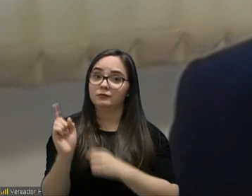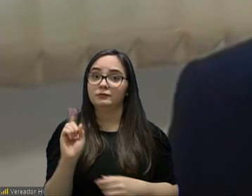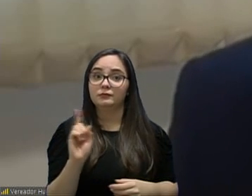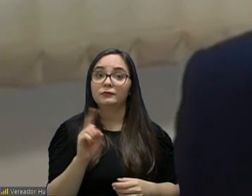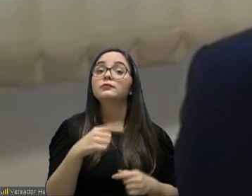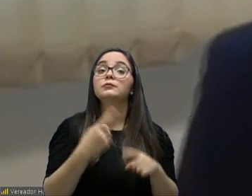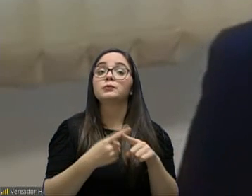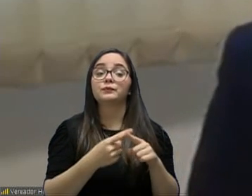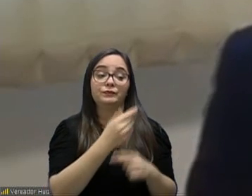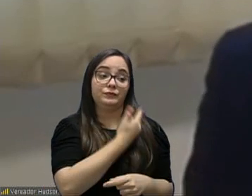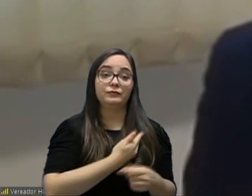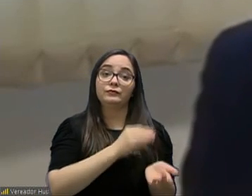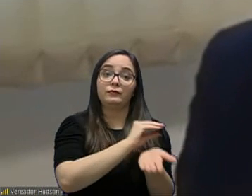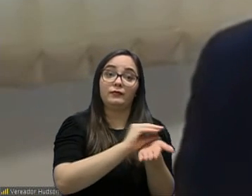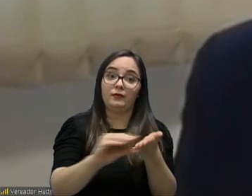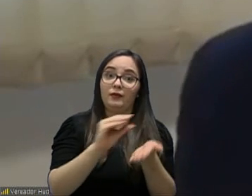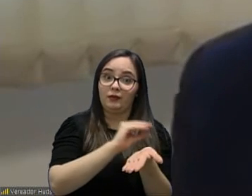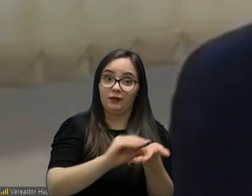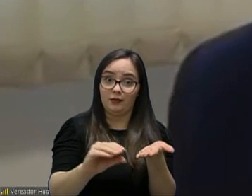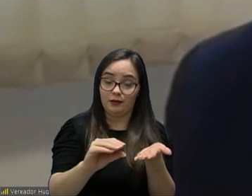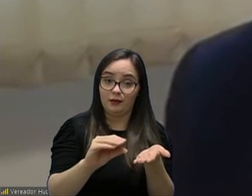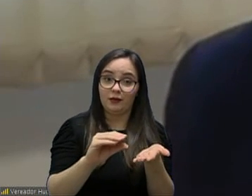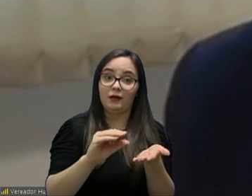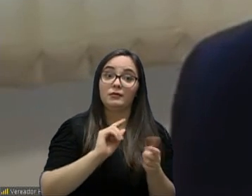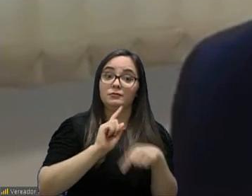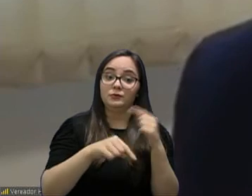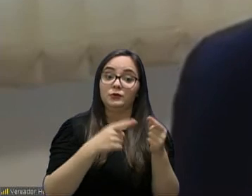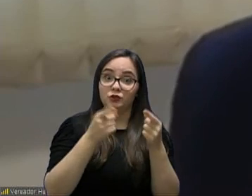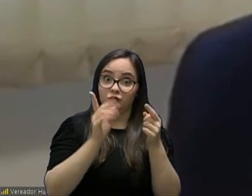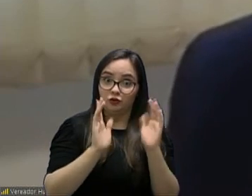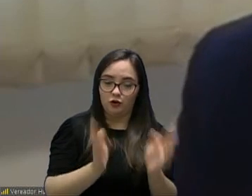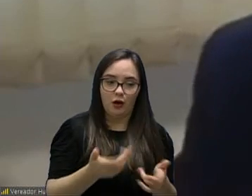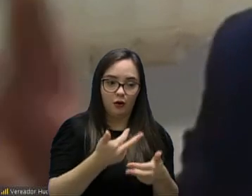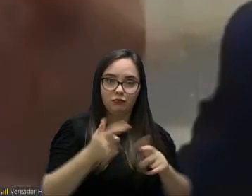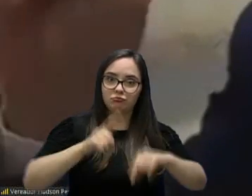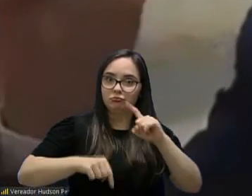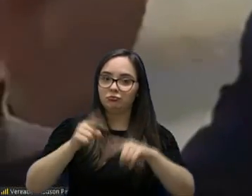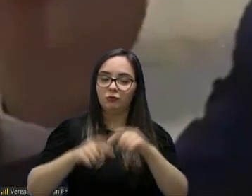Poder Público e... Após ele ser equipado,